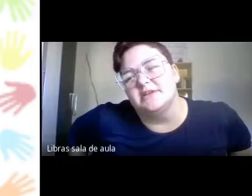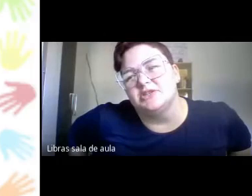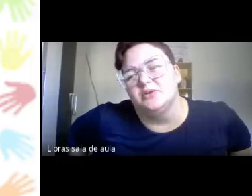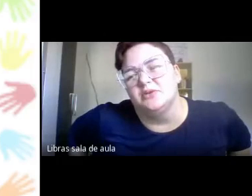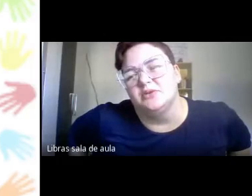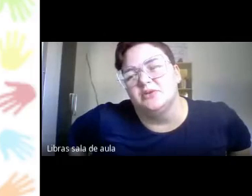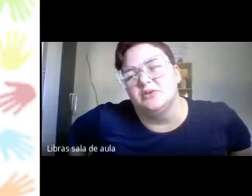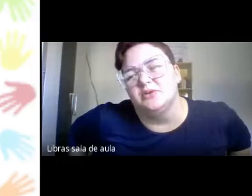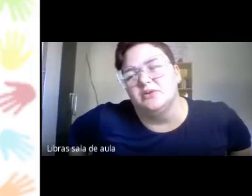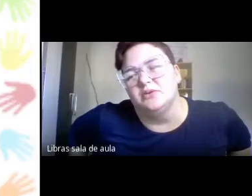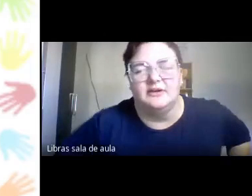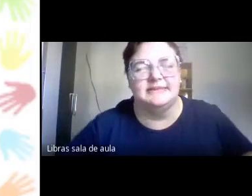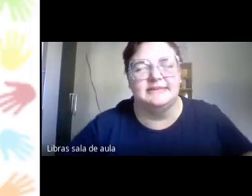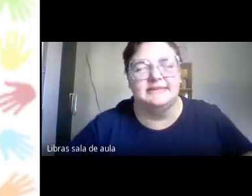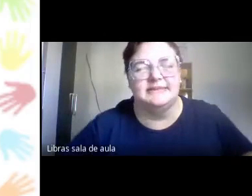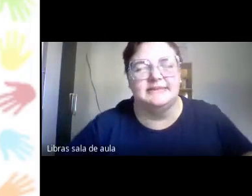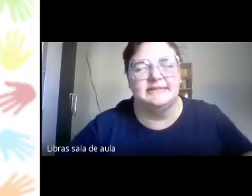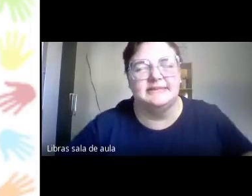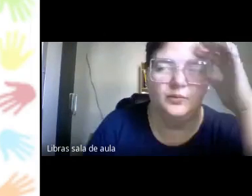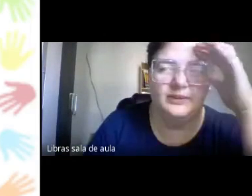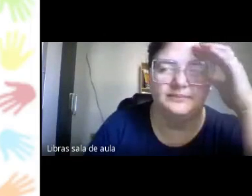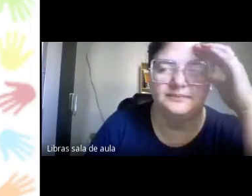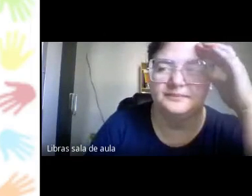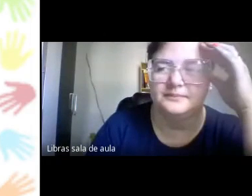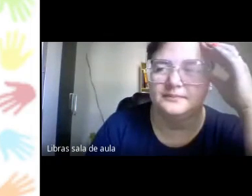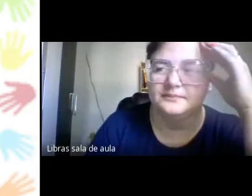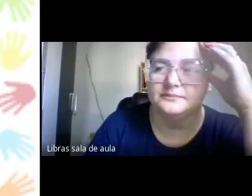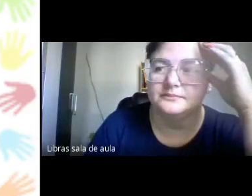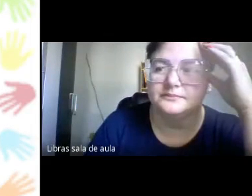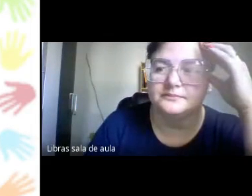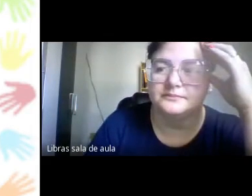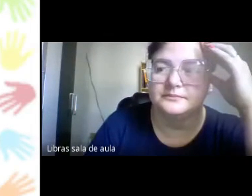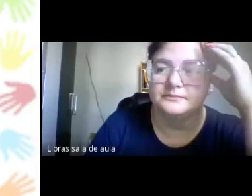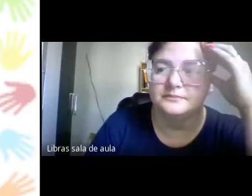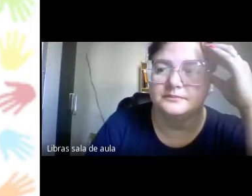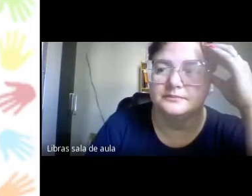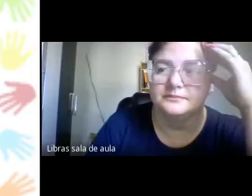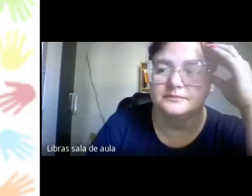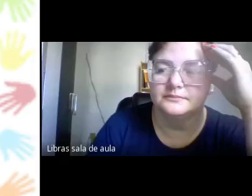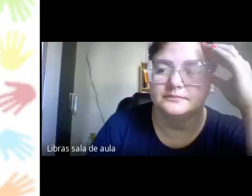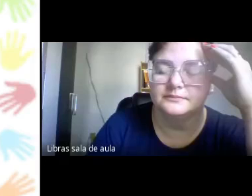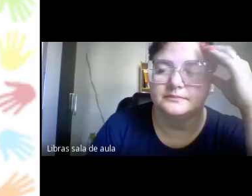Ó, os meus cachorros agora começaram, gente. Desculpa.